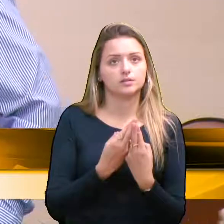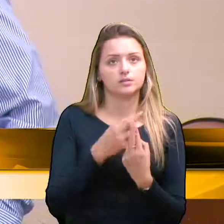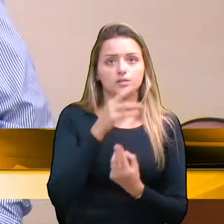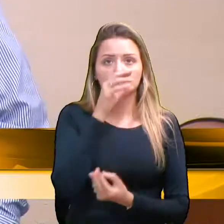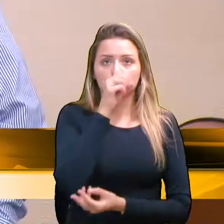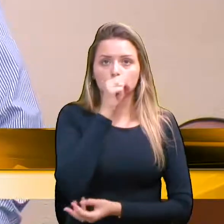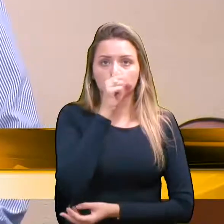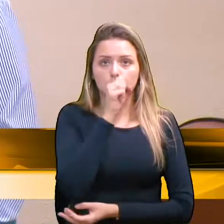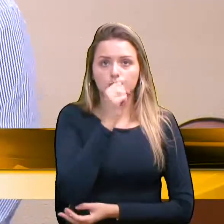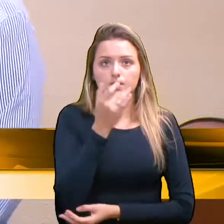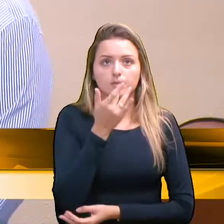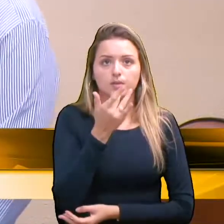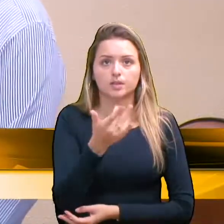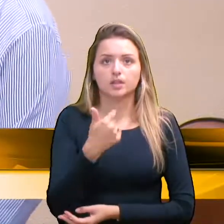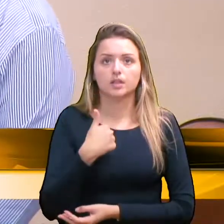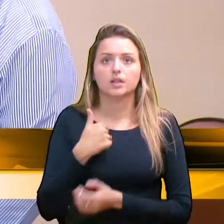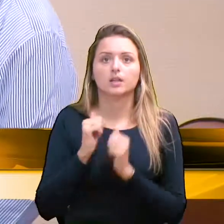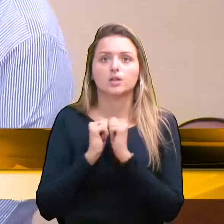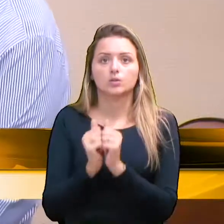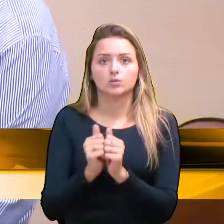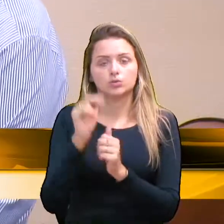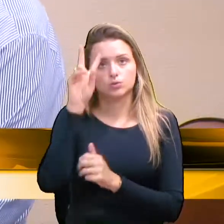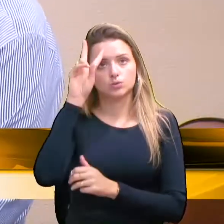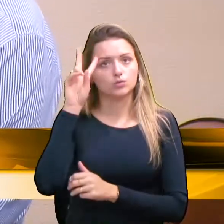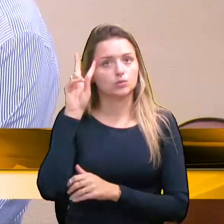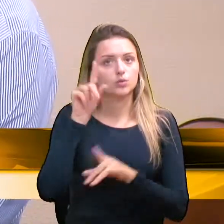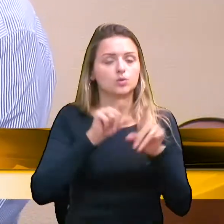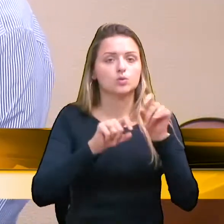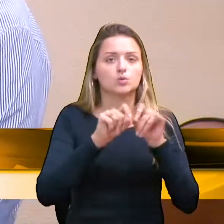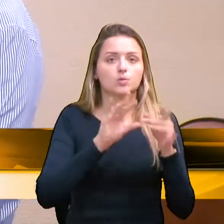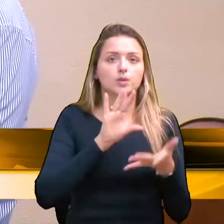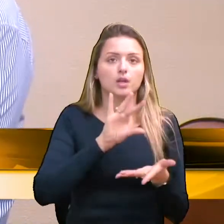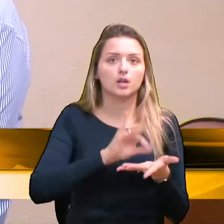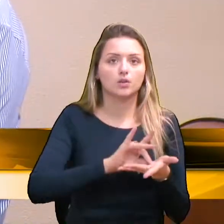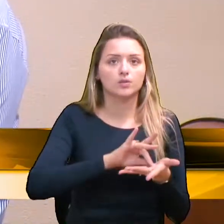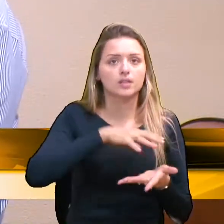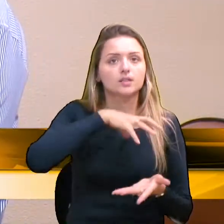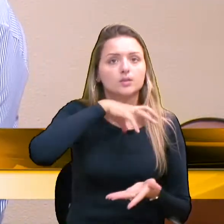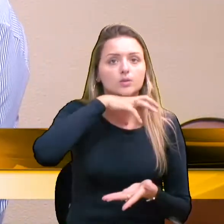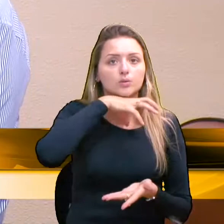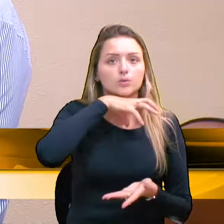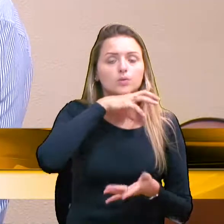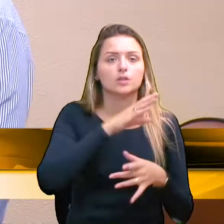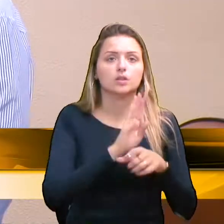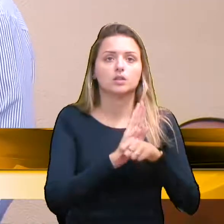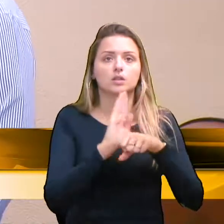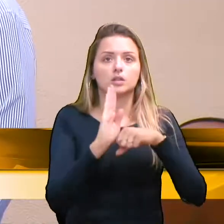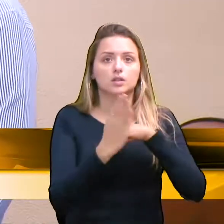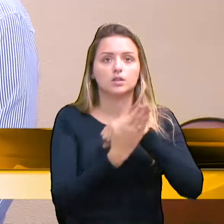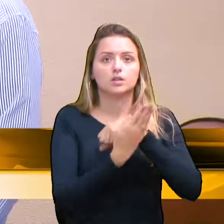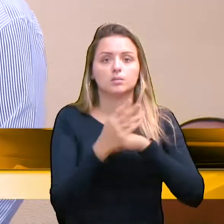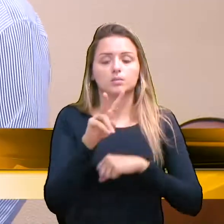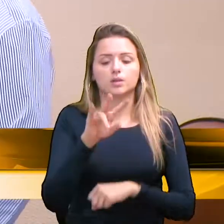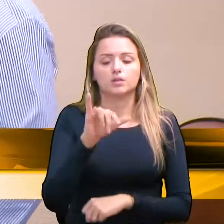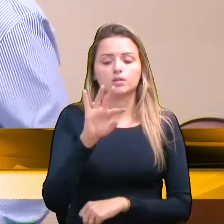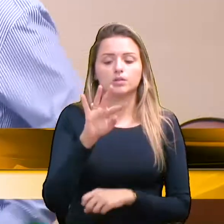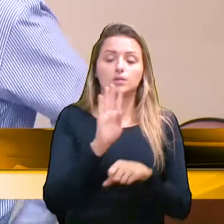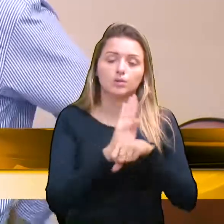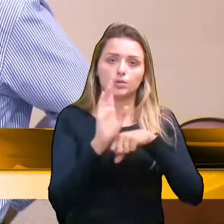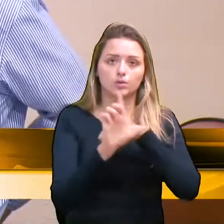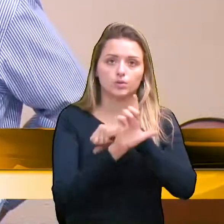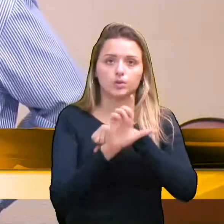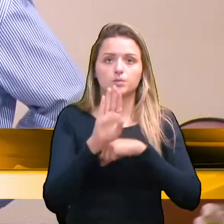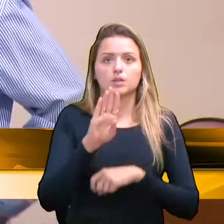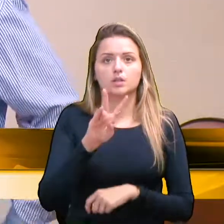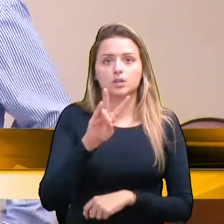sábado à tarde, eu e o vereador Luiz, sobre a regularização fundiária lá do bairro Vitória, loteamento Vitória, né? Eu acho que foi